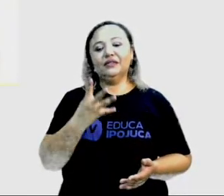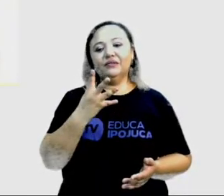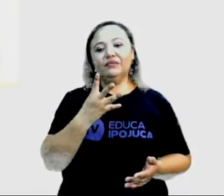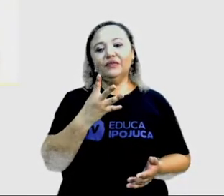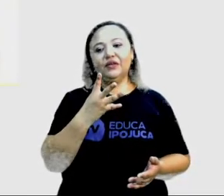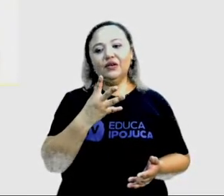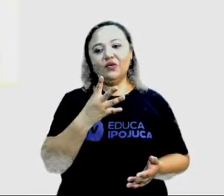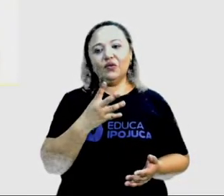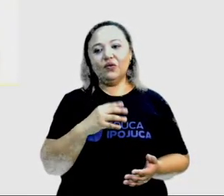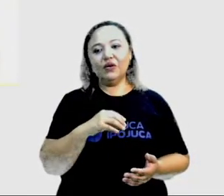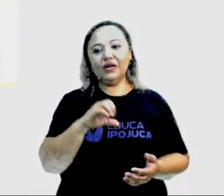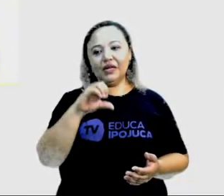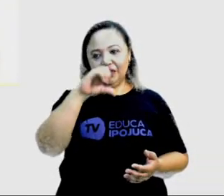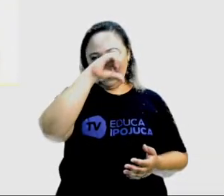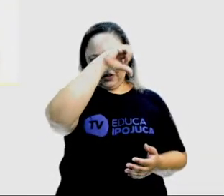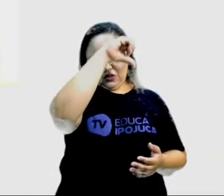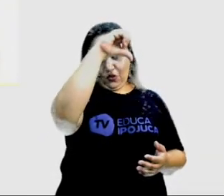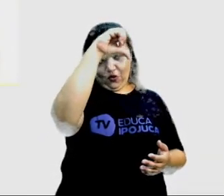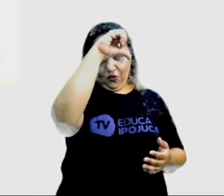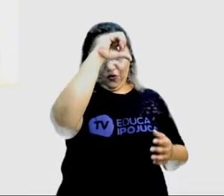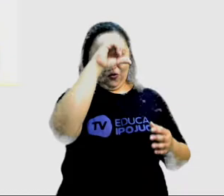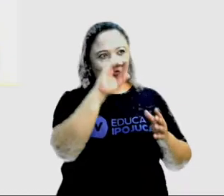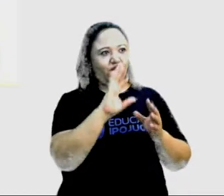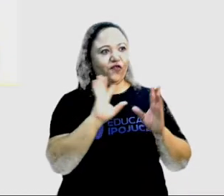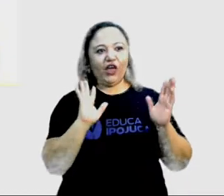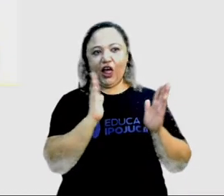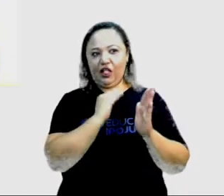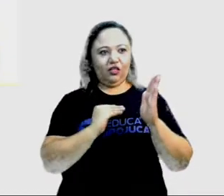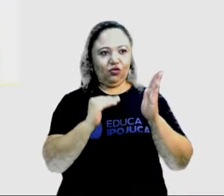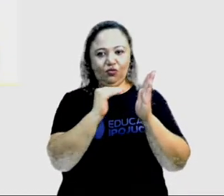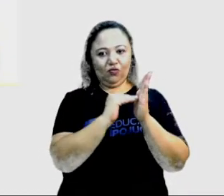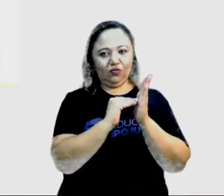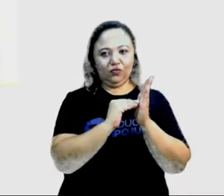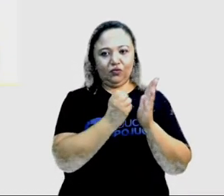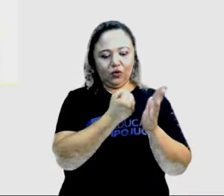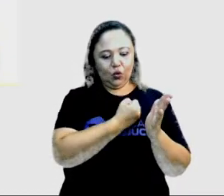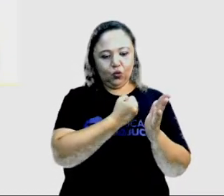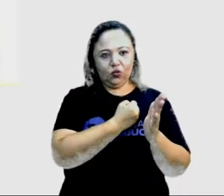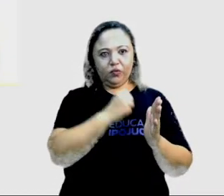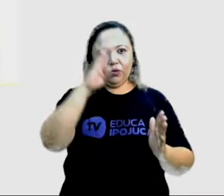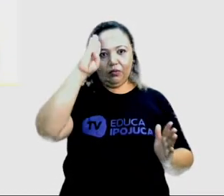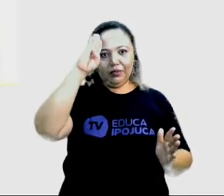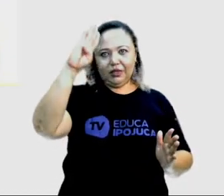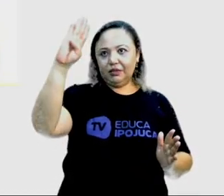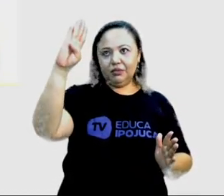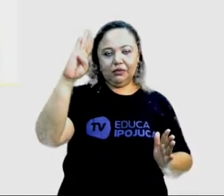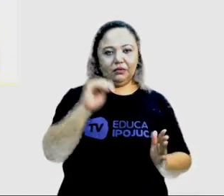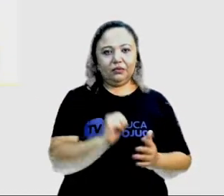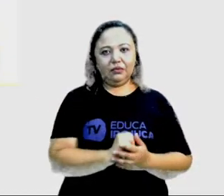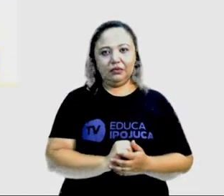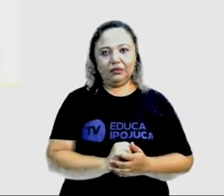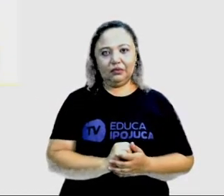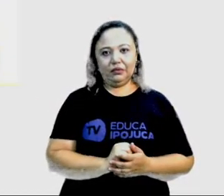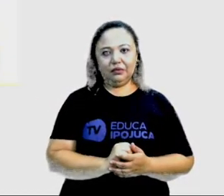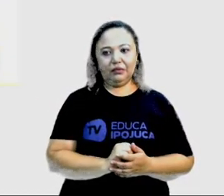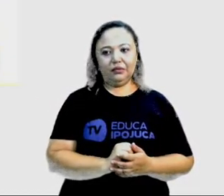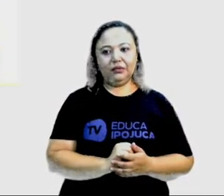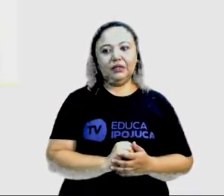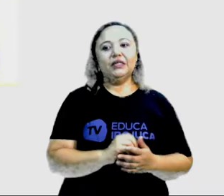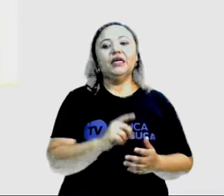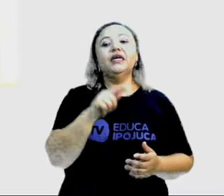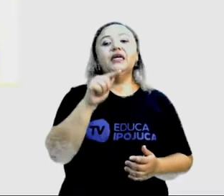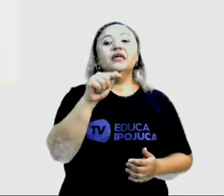o 9 é a quantidade de objeto que eu tenho, é chamado de